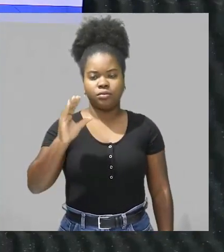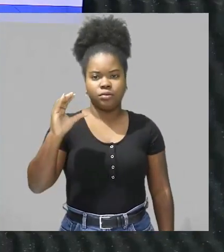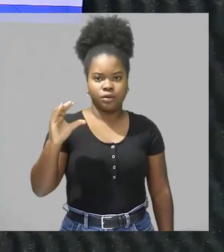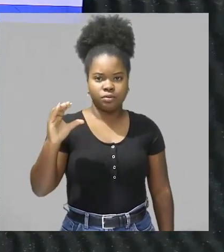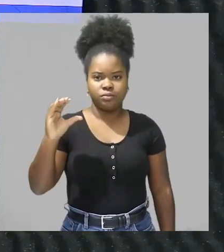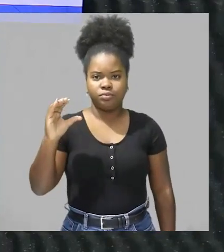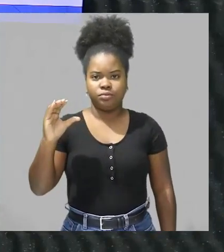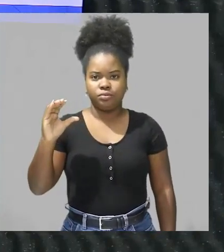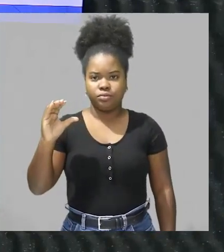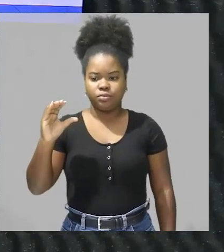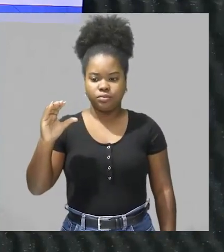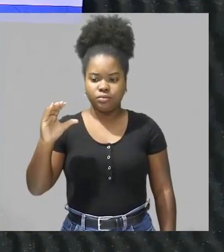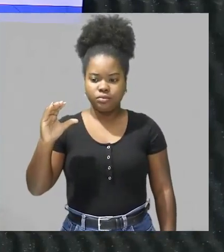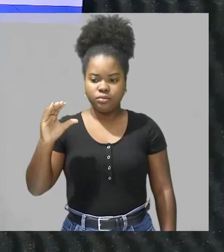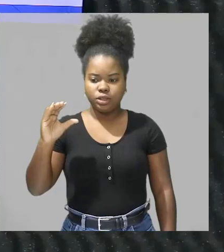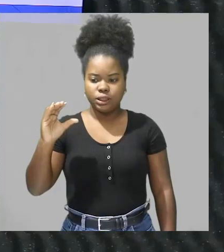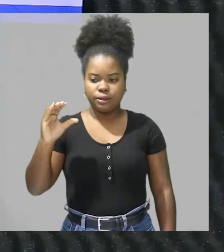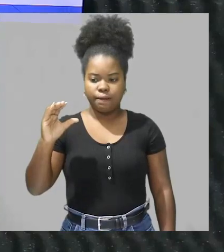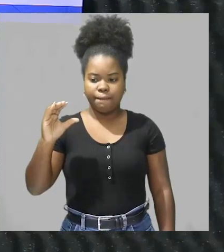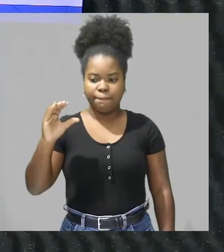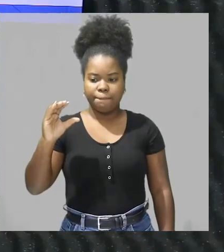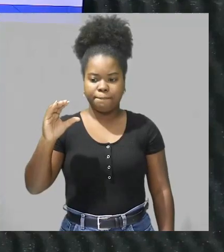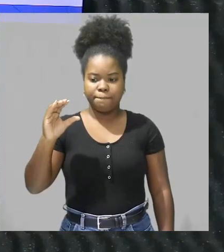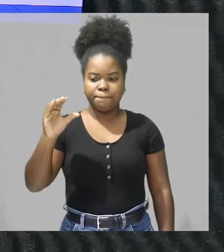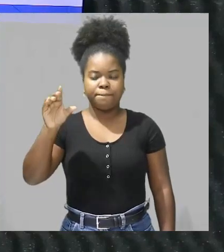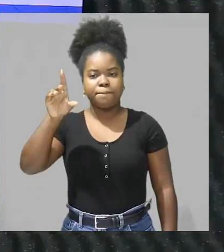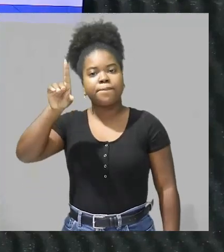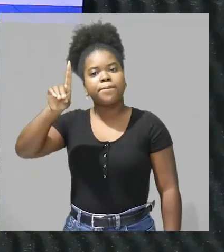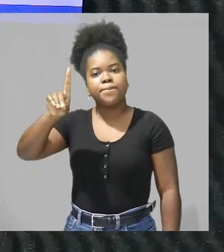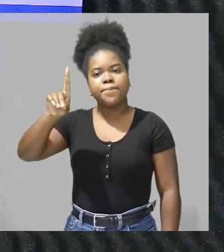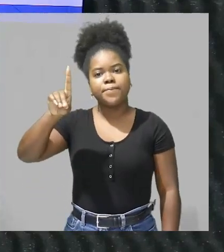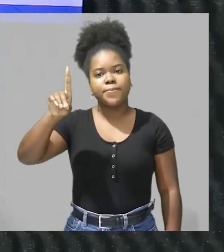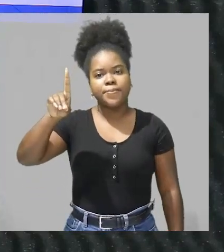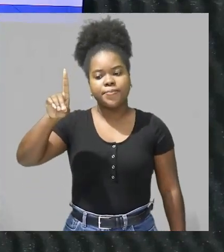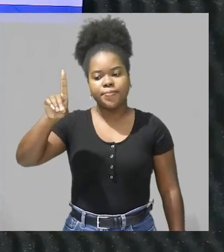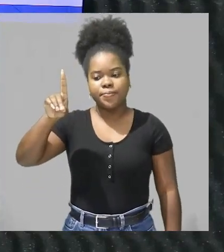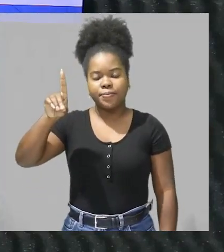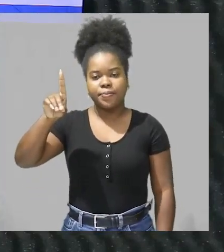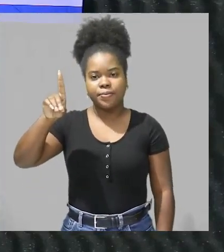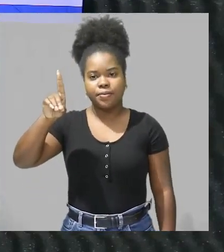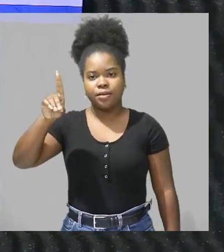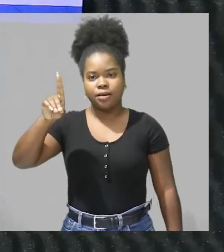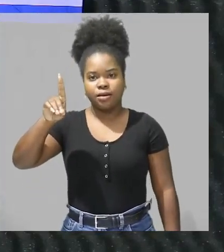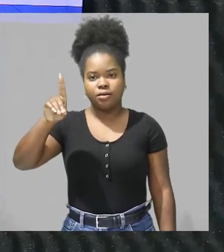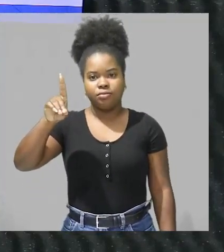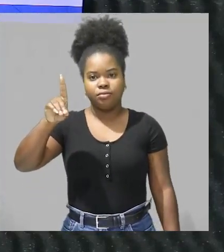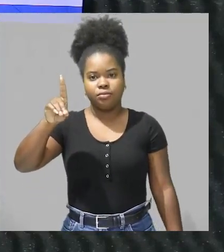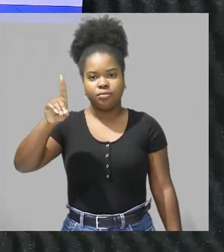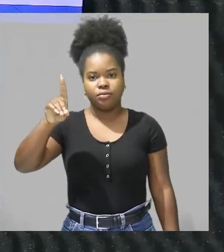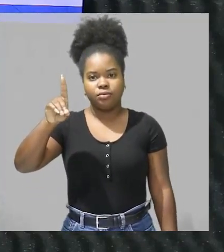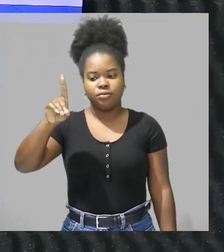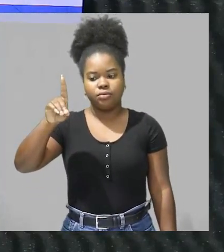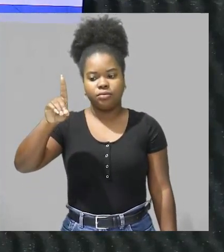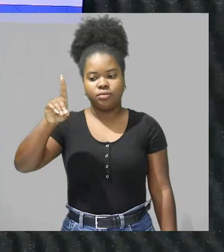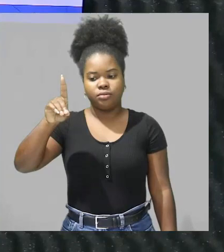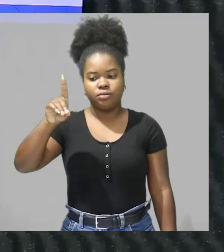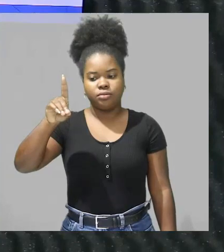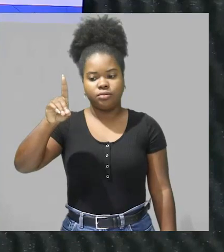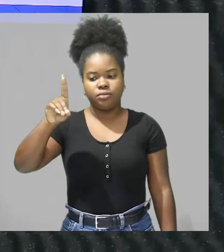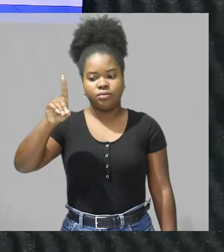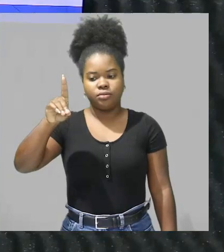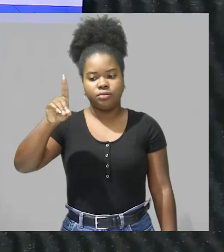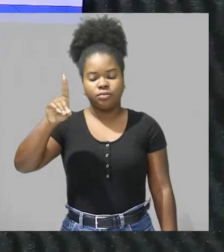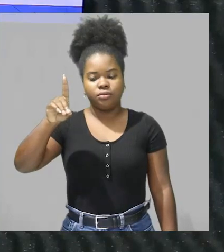homogêneo formado somente por substâncias compostas letra D homogêneo formado por uma substância